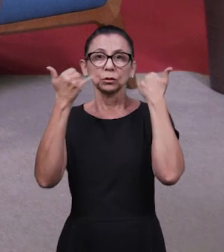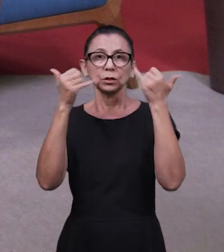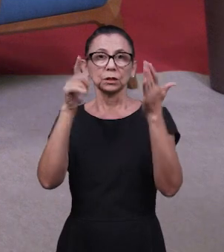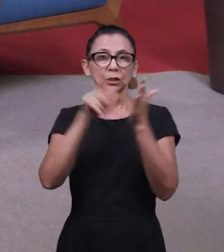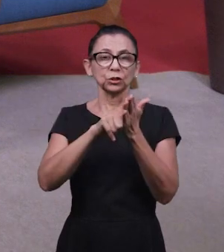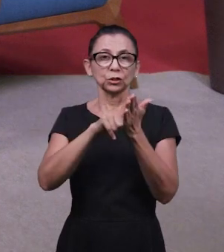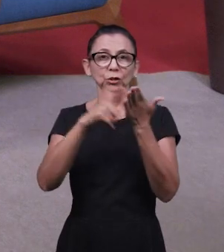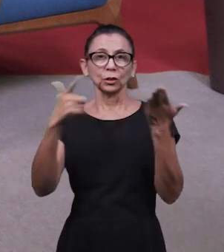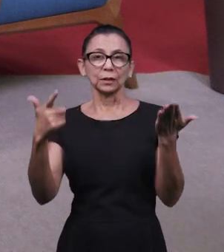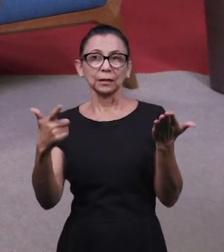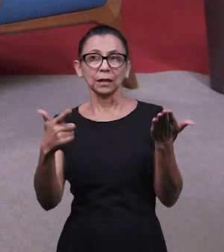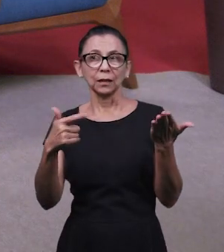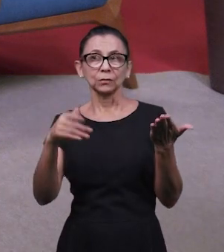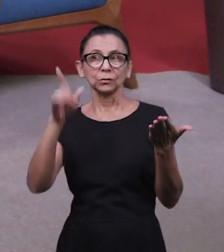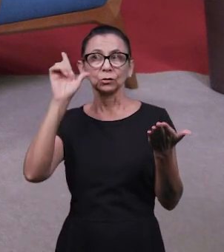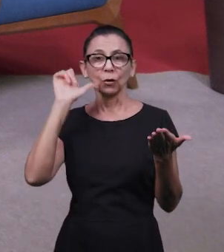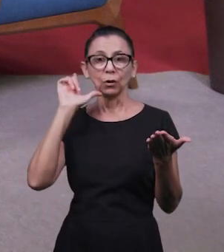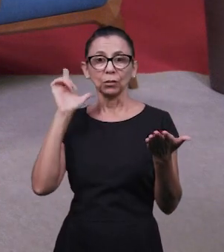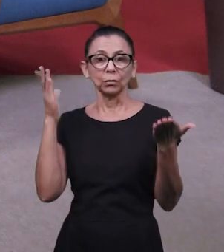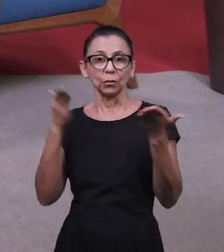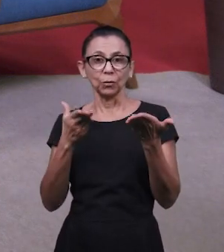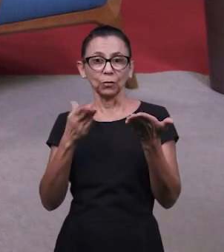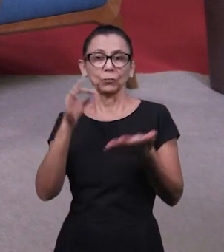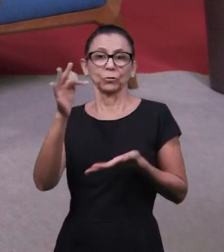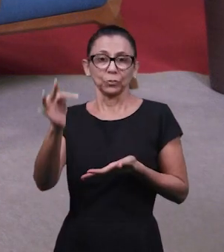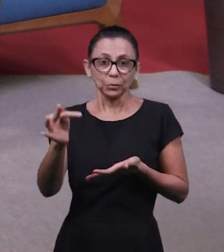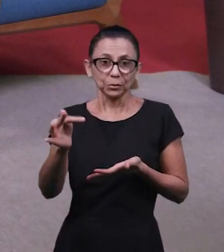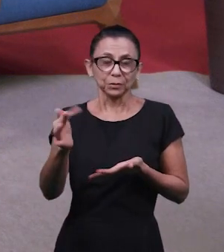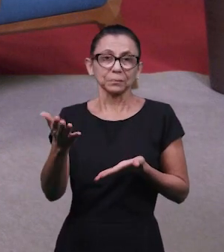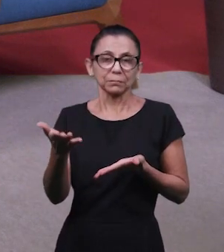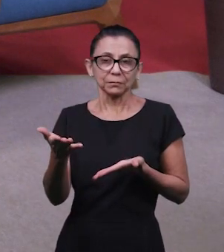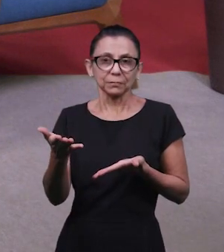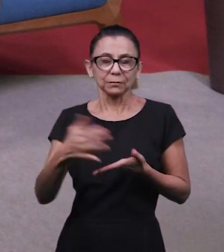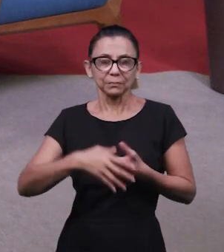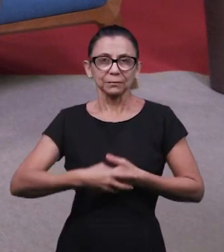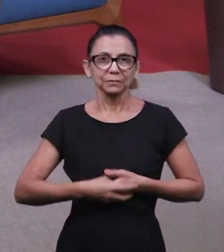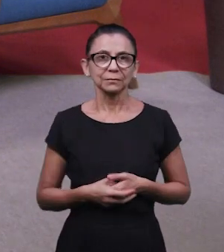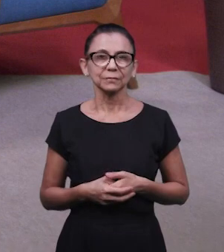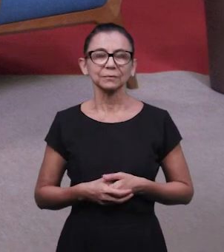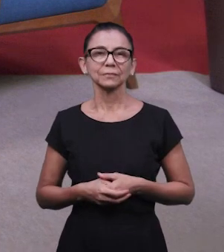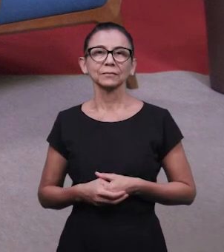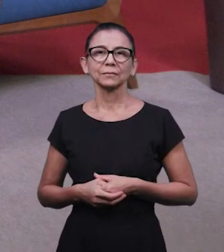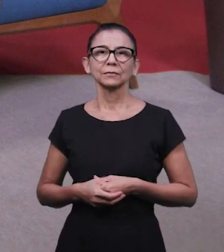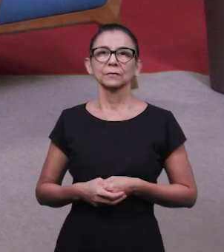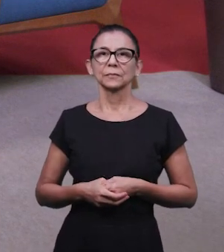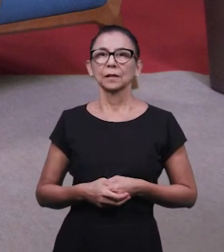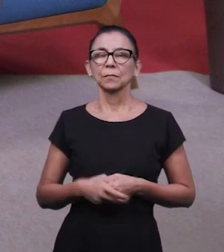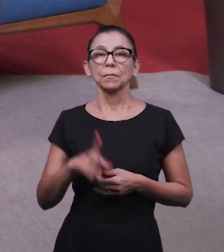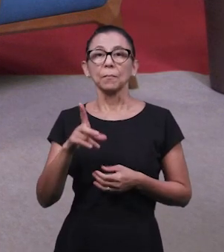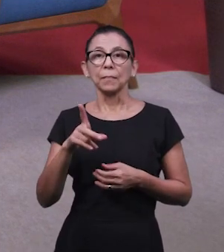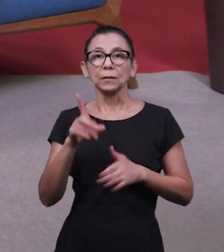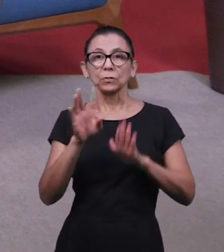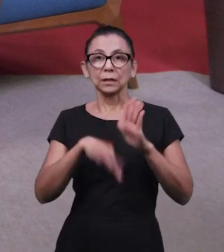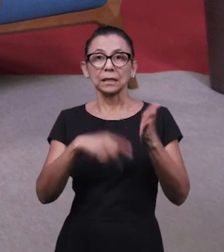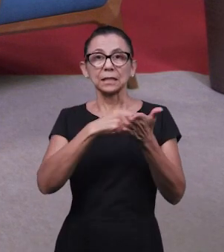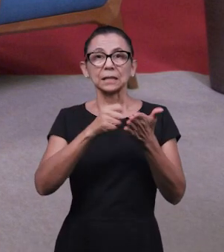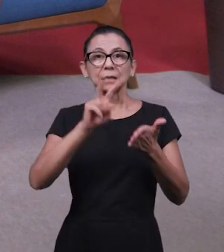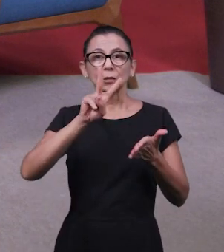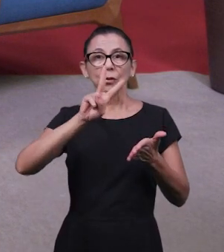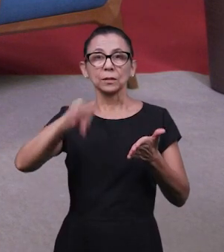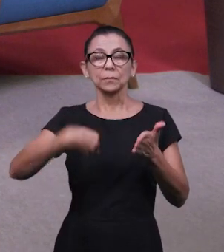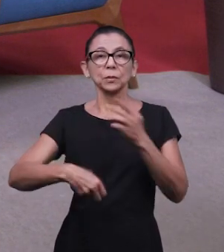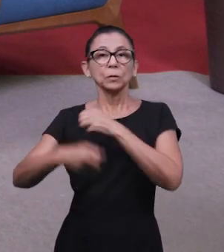de muitos se esfriará. Quando eu leio esse texto, a sensação que eu tenho é de estar lendo a manchete de